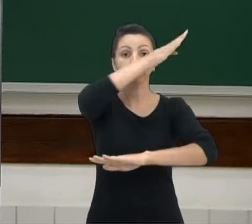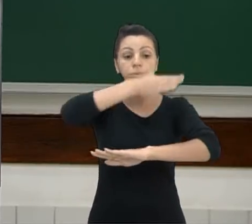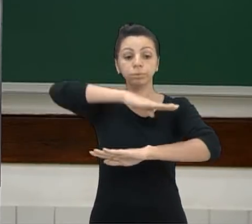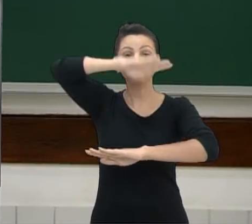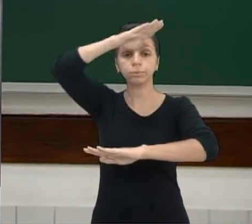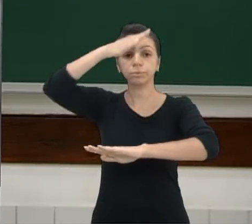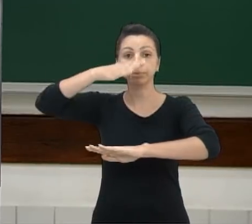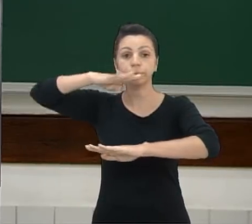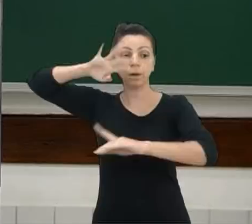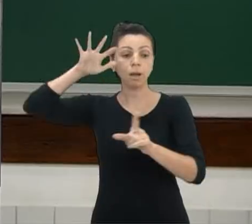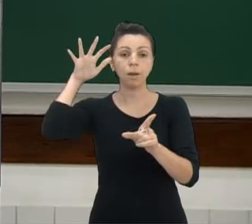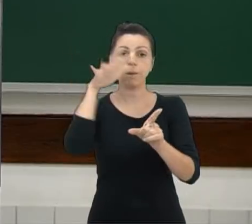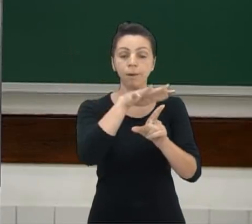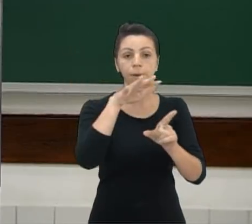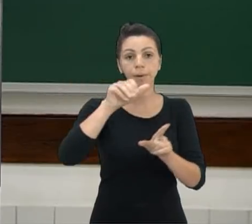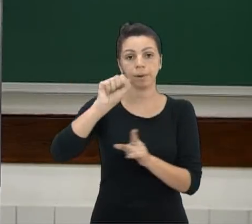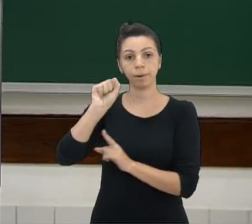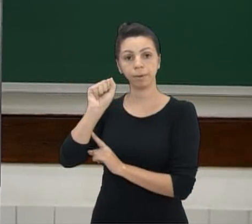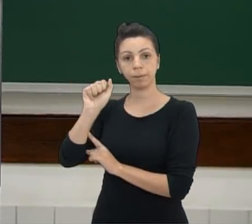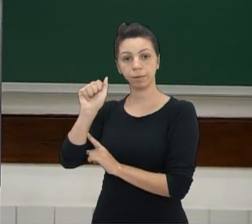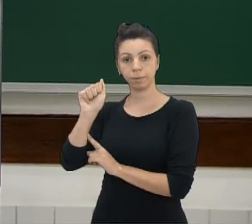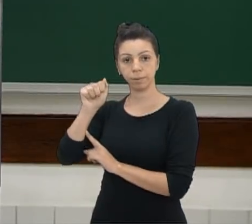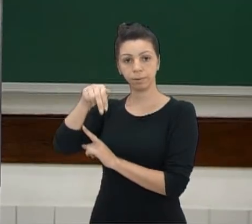dos Andes, que é um dobramento moderno.